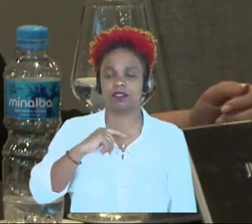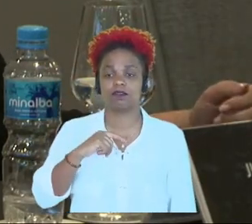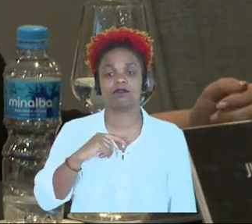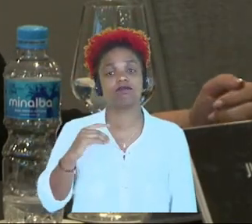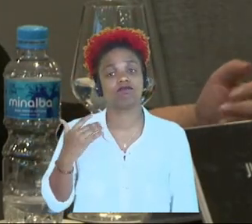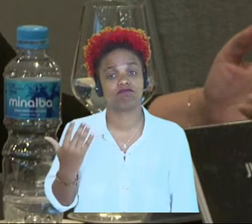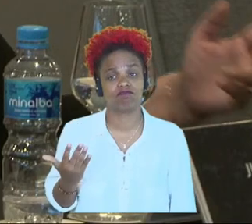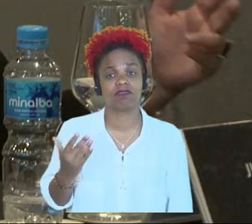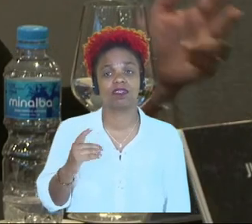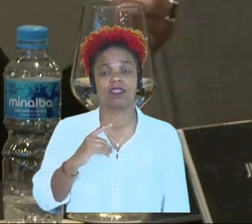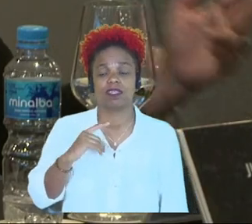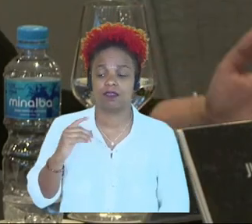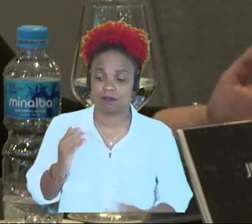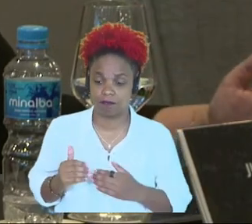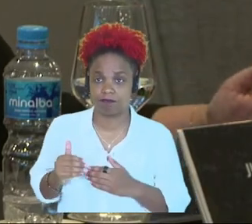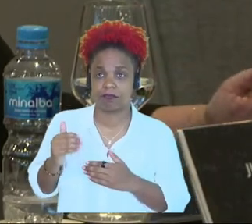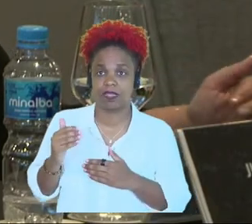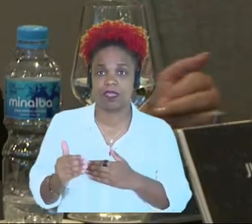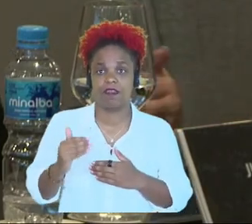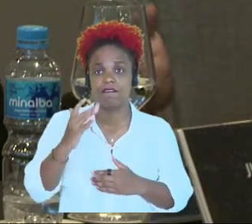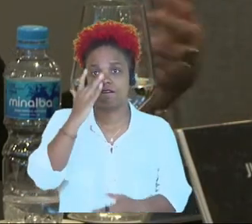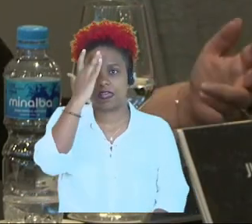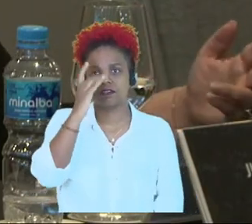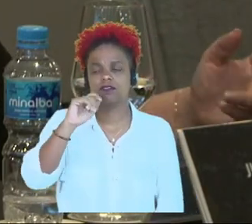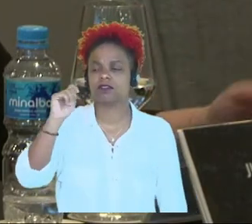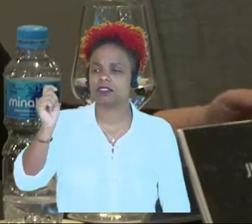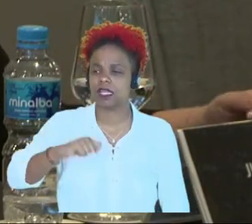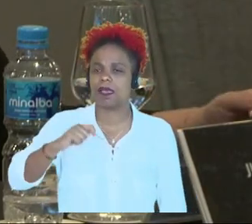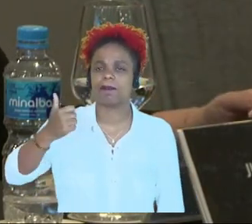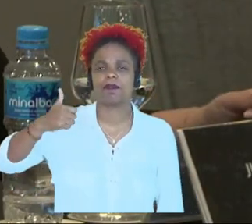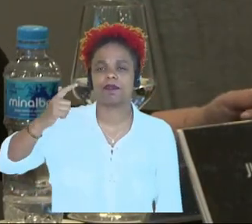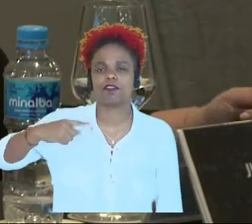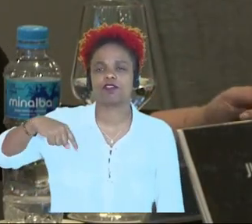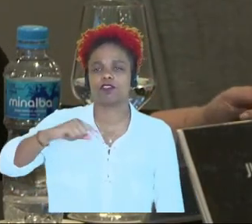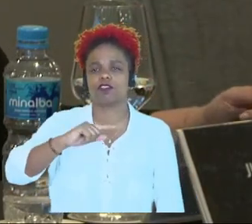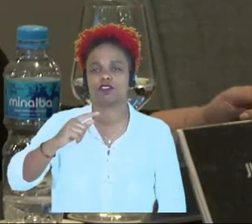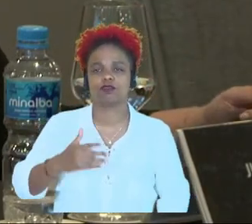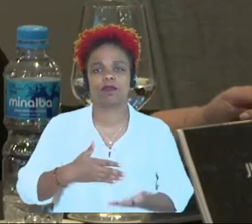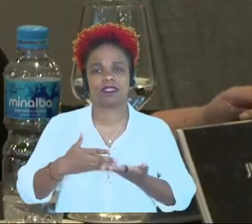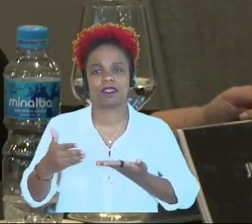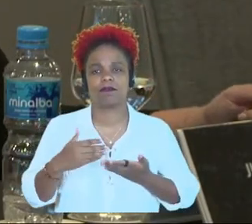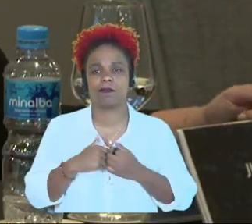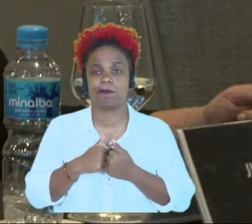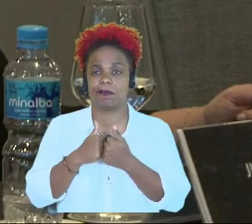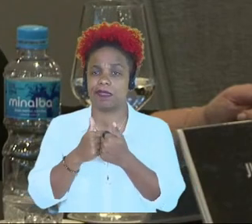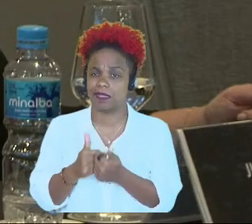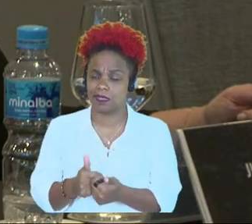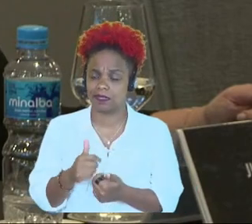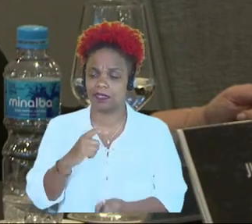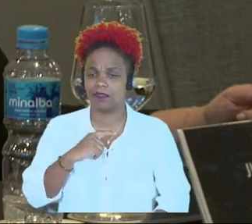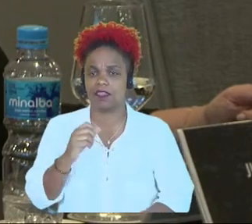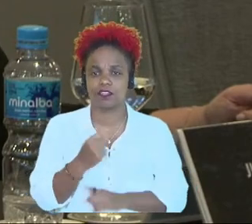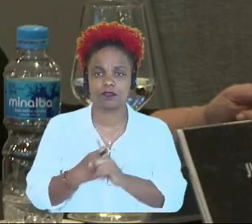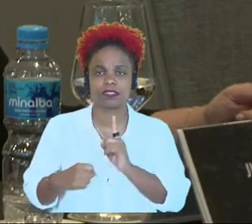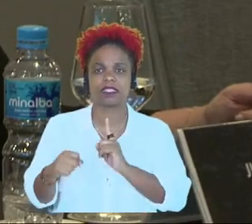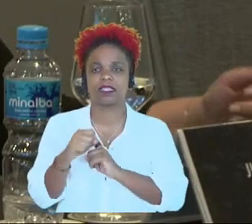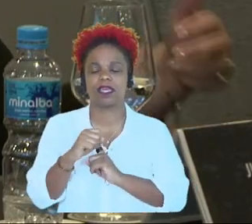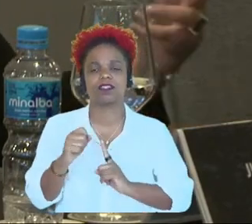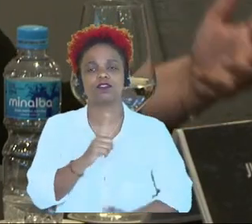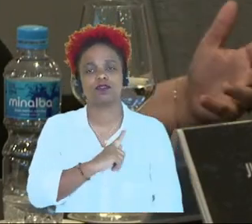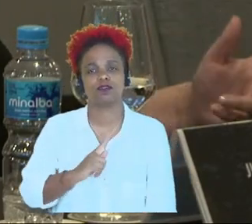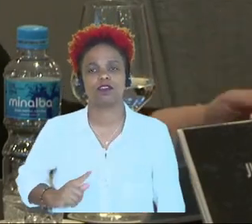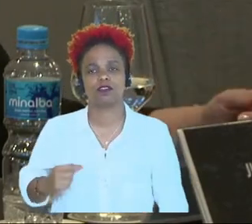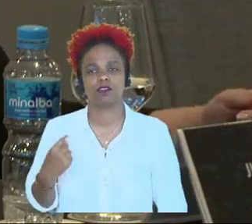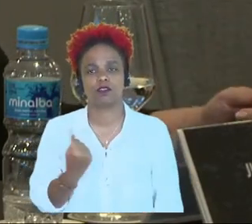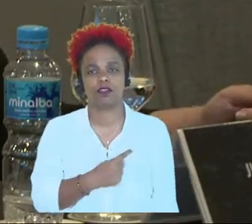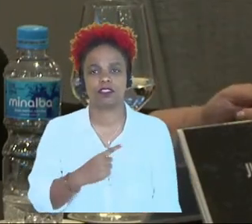que é um passo fácil de se fazer e o primeiro para a gente começar a ter, de fato, esse acompanhamento um pouco mais de perto da sociedade, do governo, que a gente